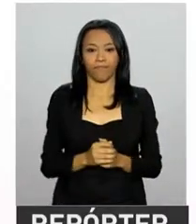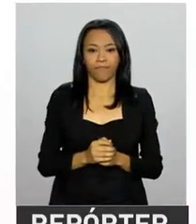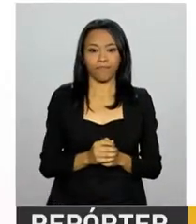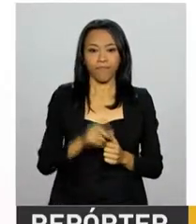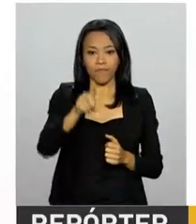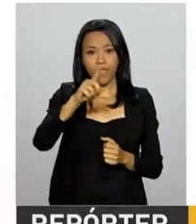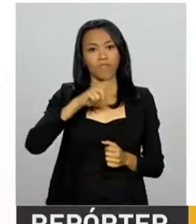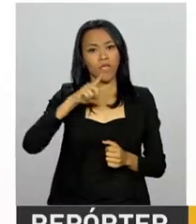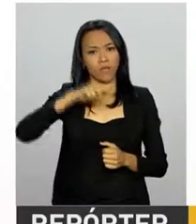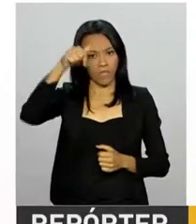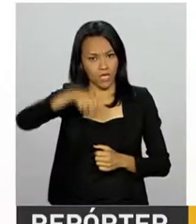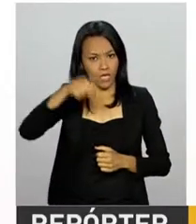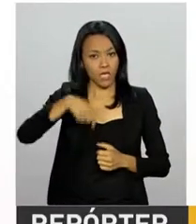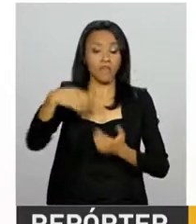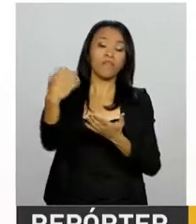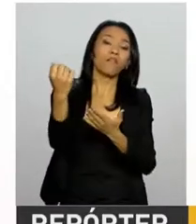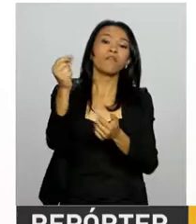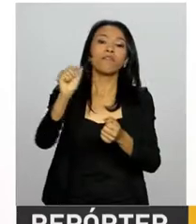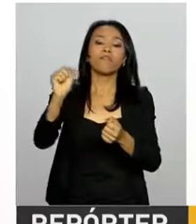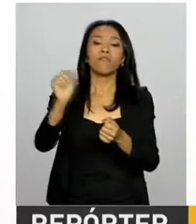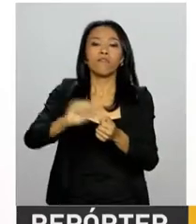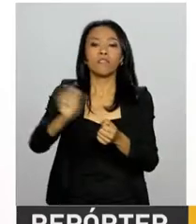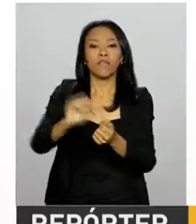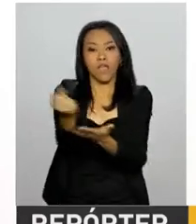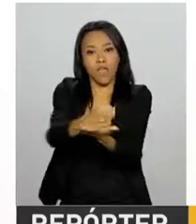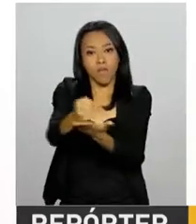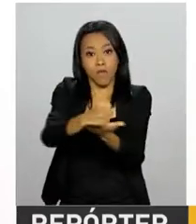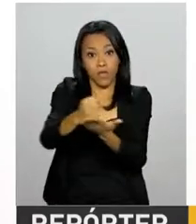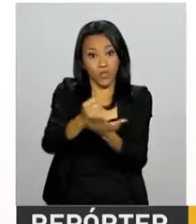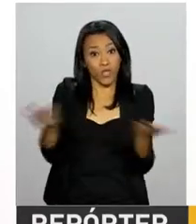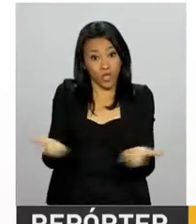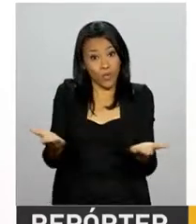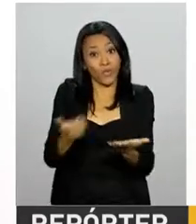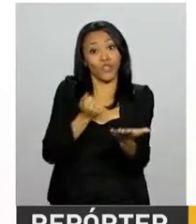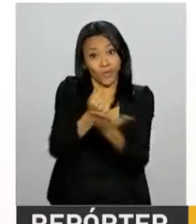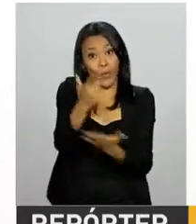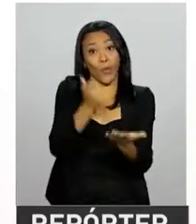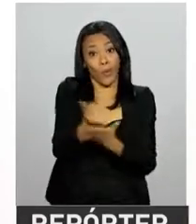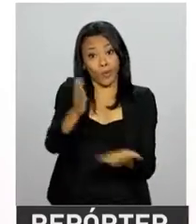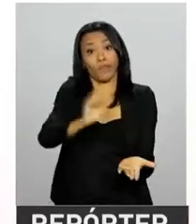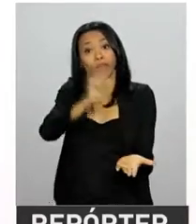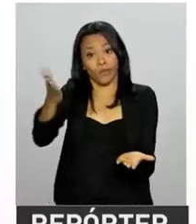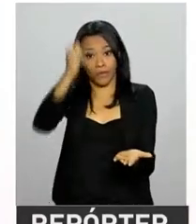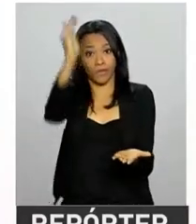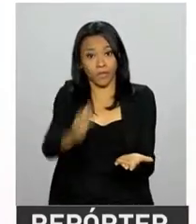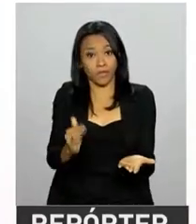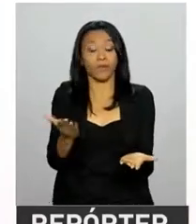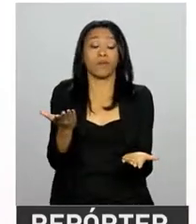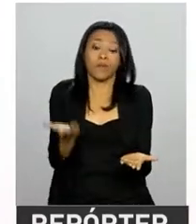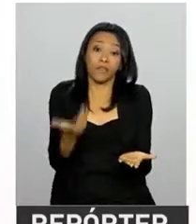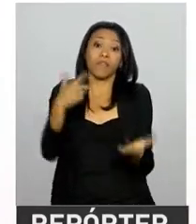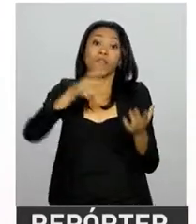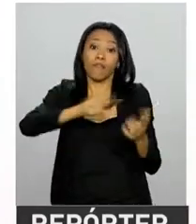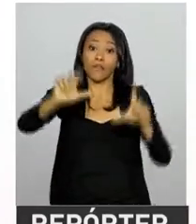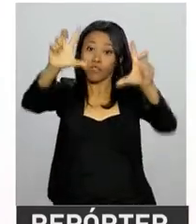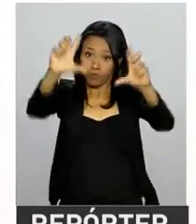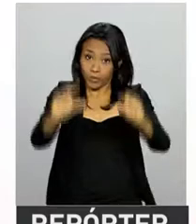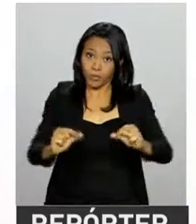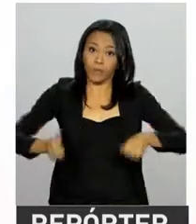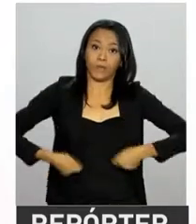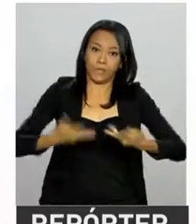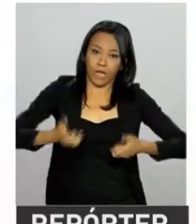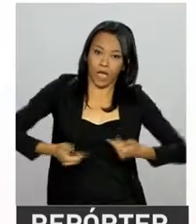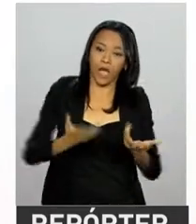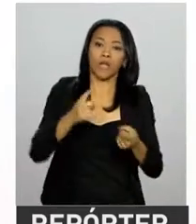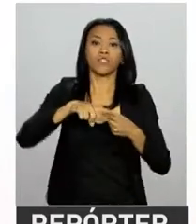a fabricação de medicamentos biológicos que hoje importamos então a produção nacional nos viabiliza menor custo geração de